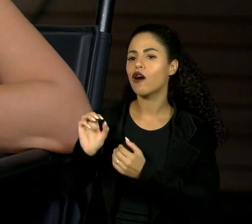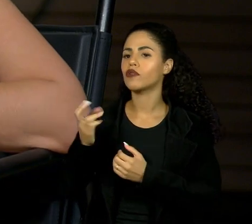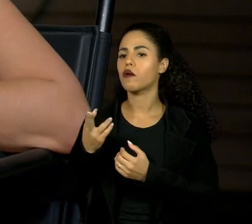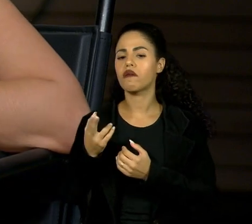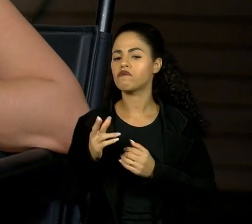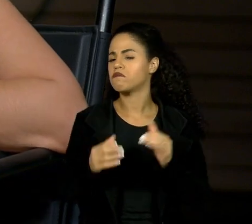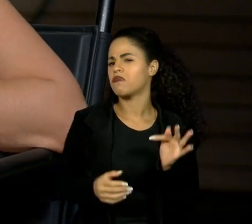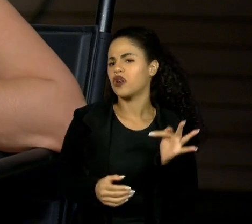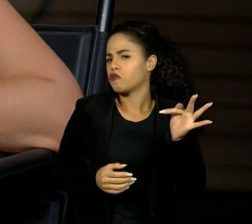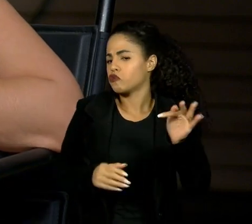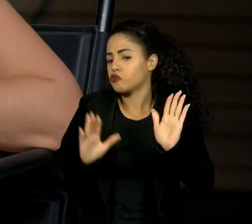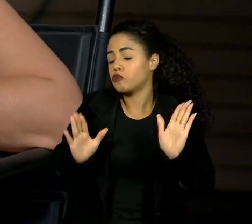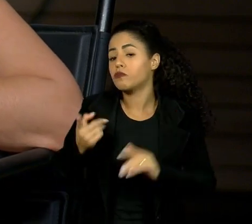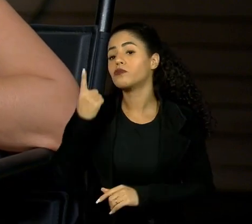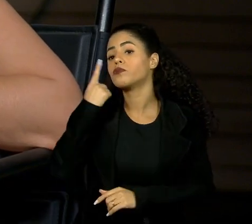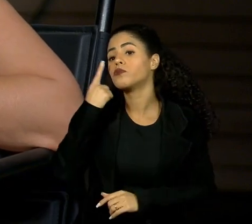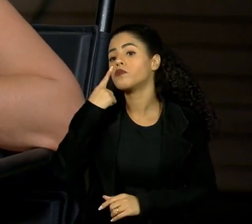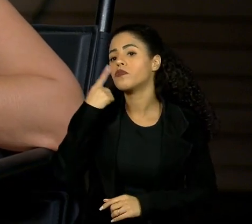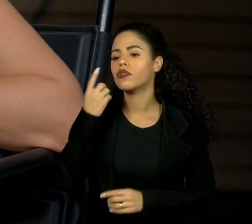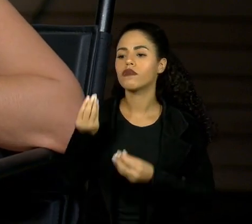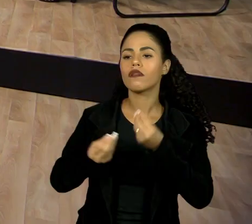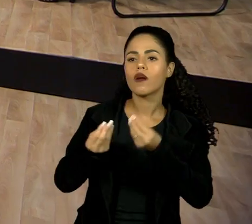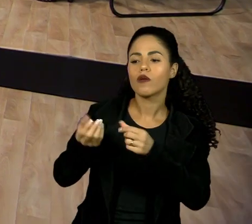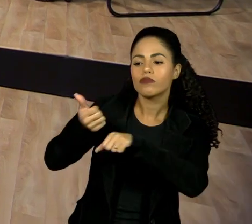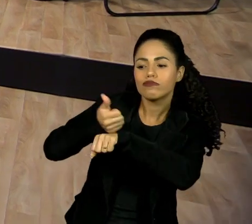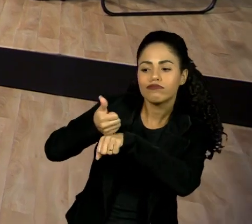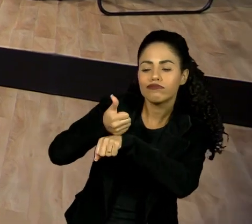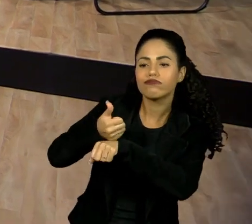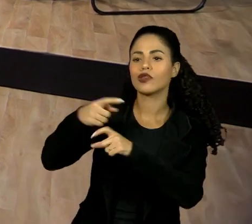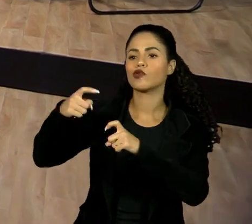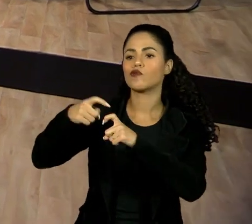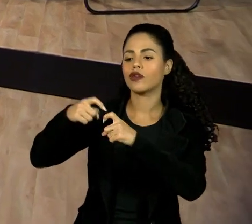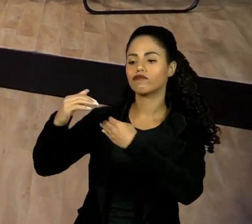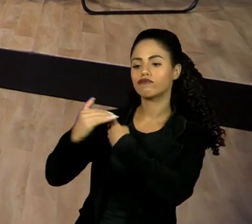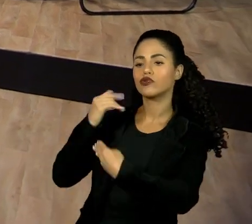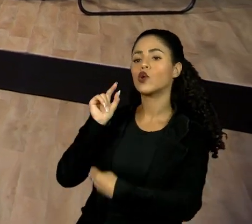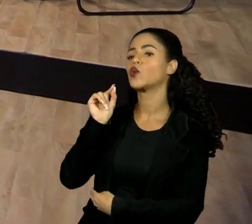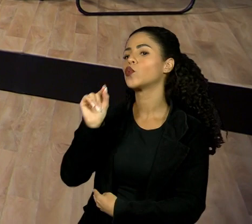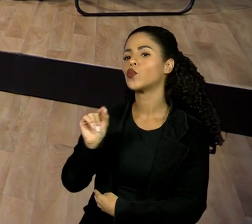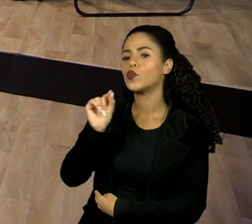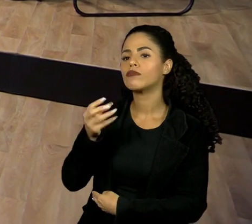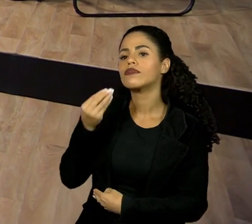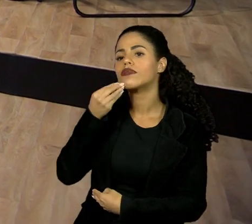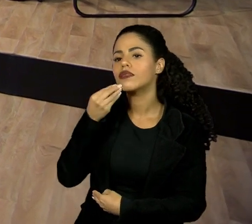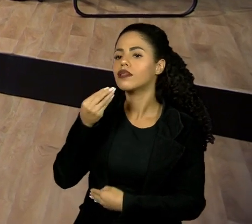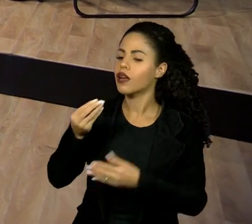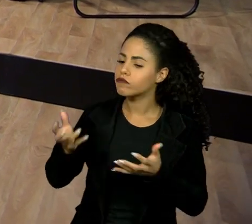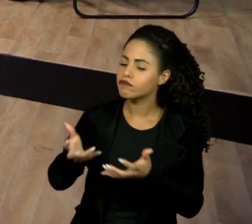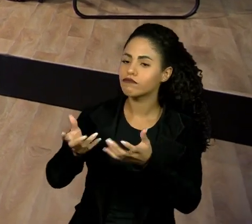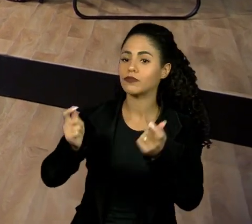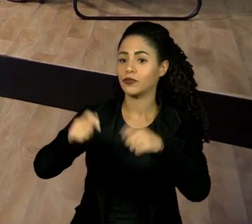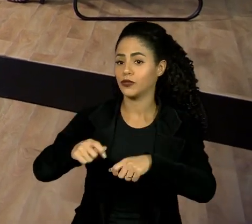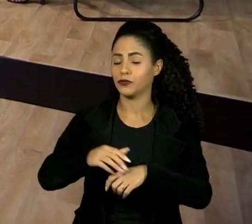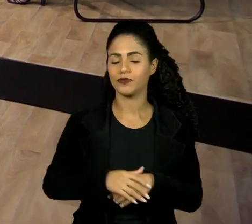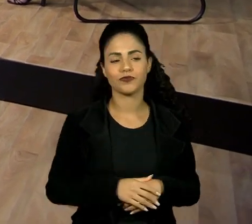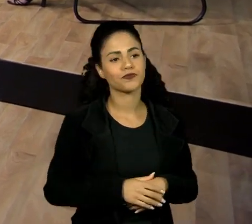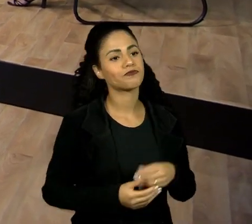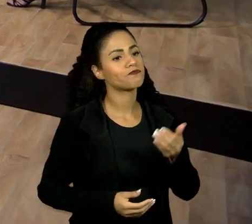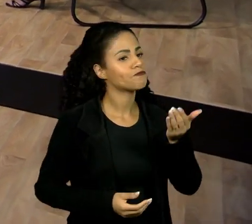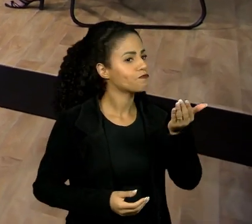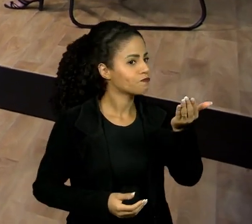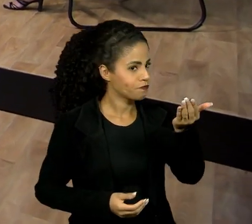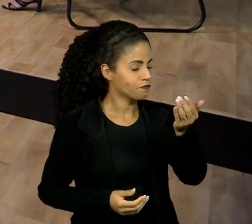cedo. Então, já vai buscar uma opinião, um aconselhamento em relação à preservação da sua fertilidade. Agora, doutor